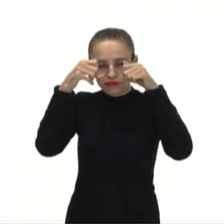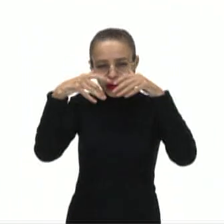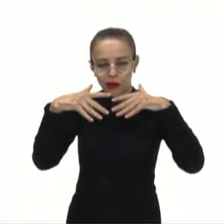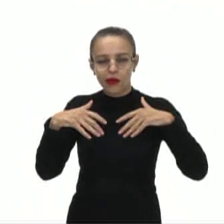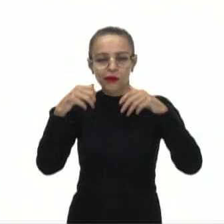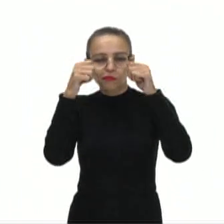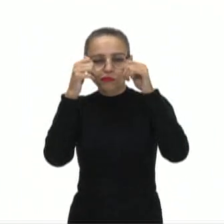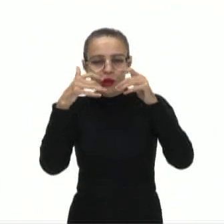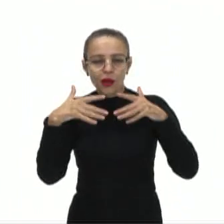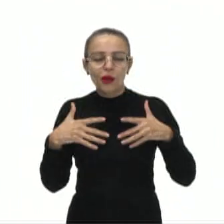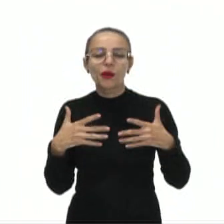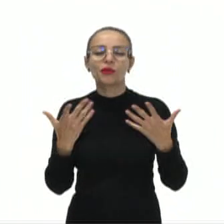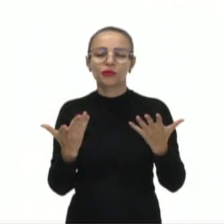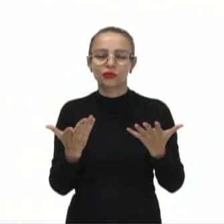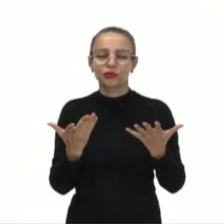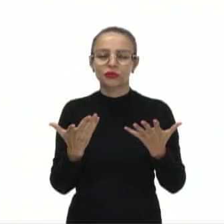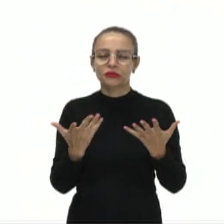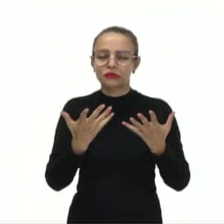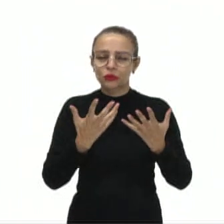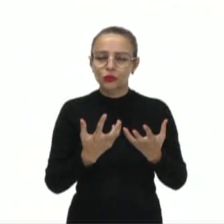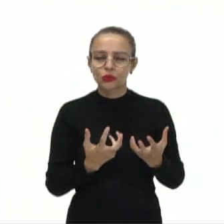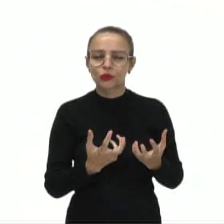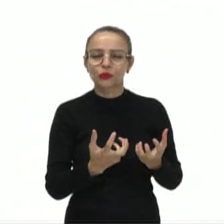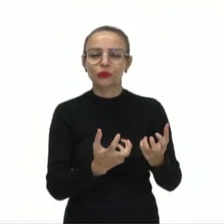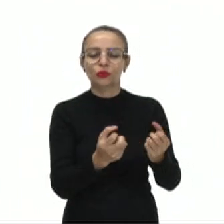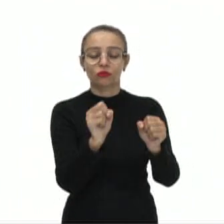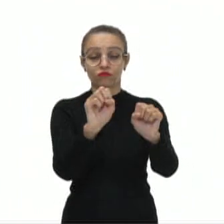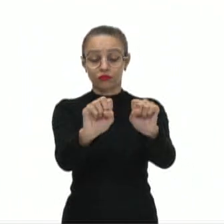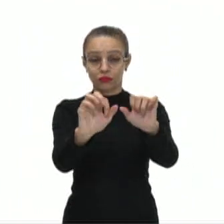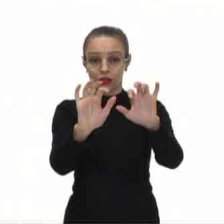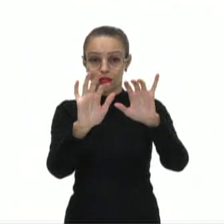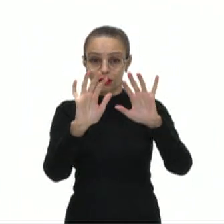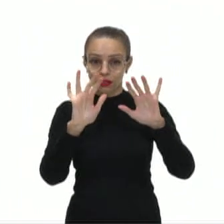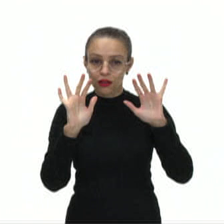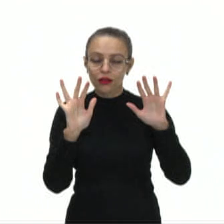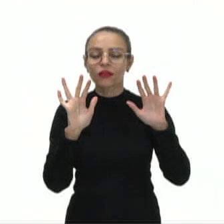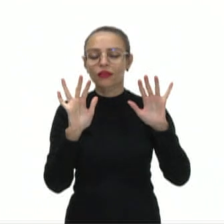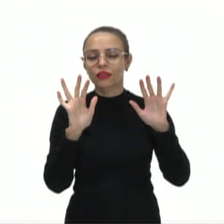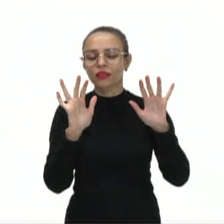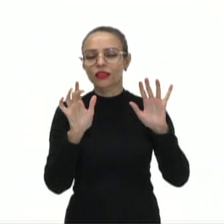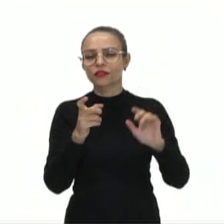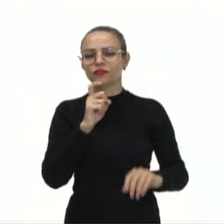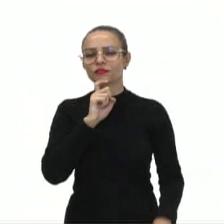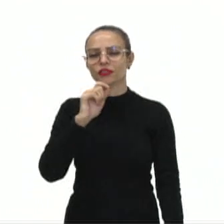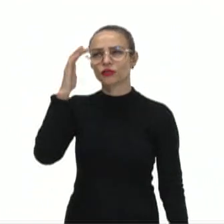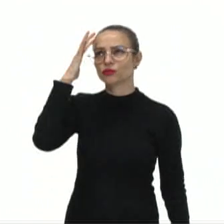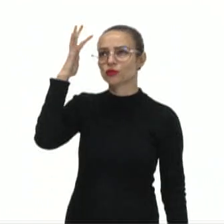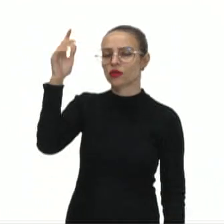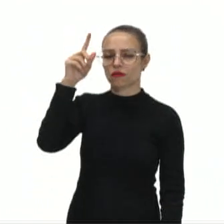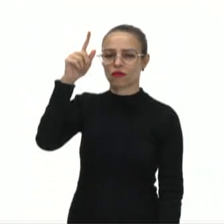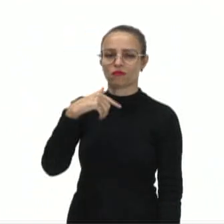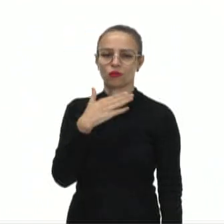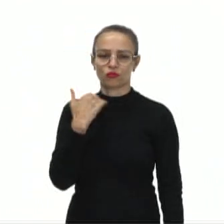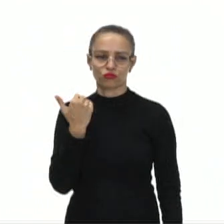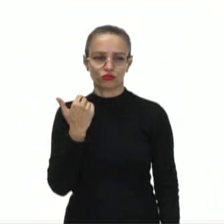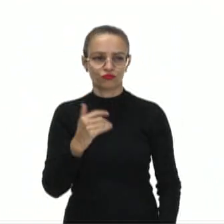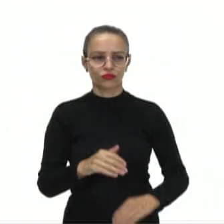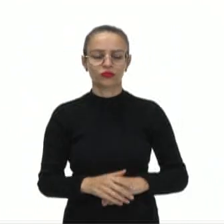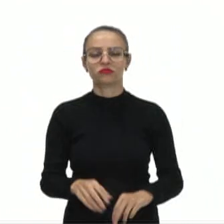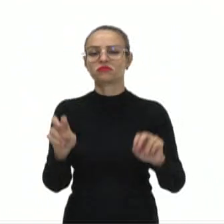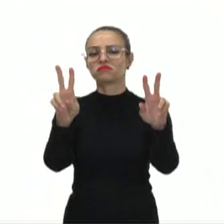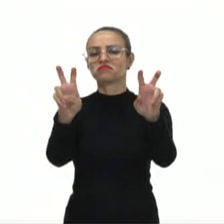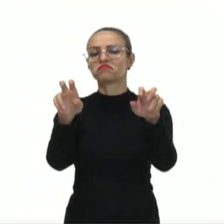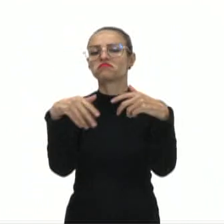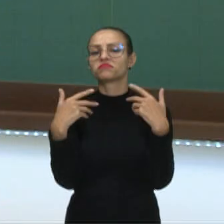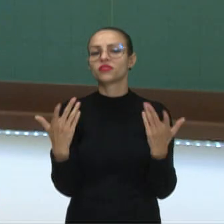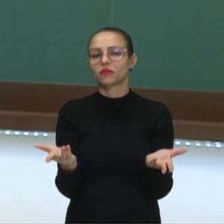da ventura extinta, dúbios archotes que a tremer clareiam, a lousa fria de um sonhar que é amor. Qual é o tema?